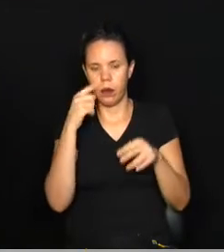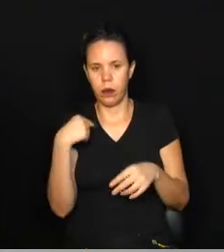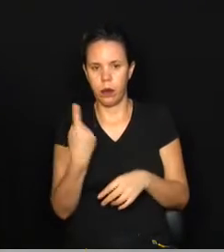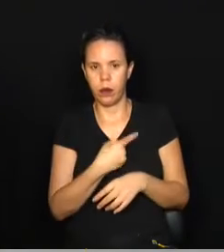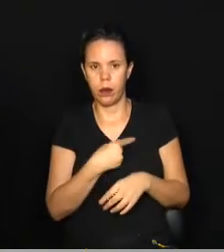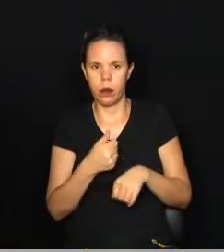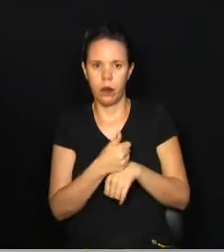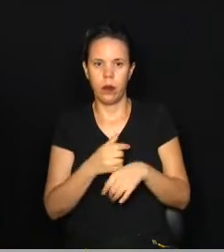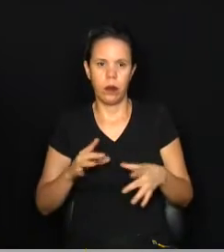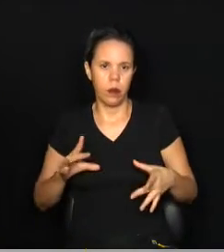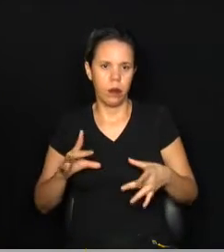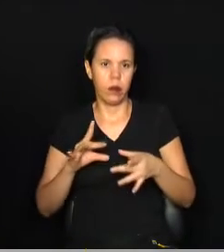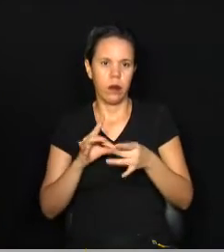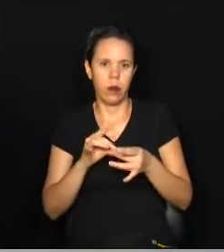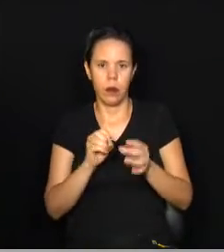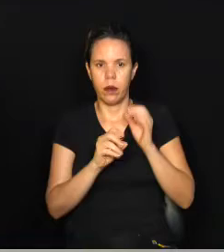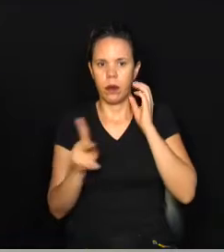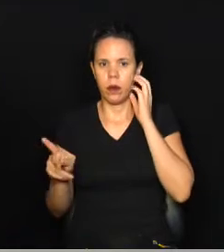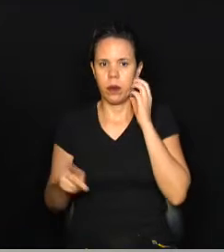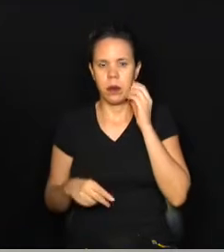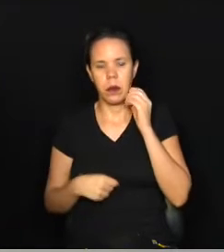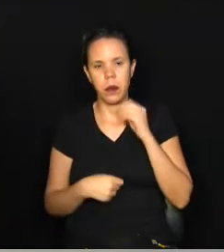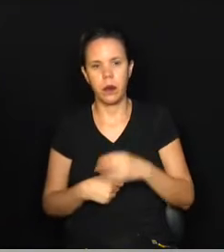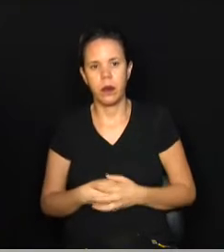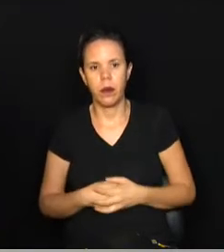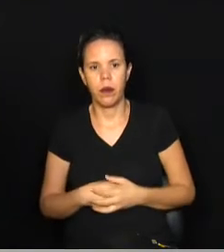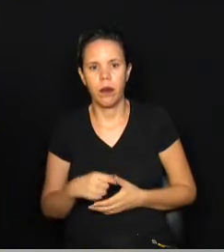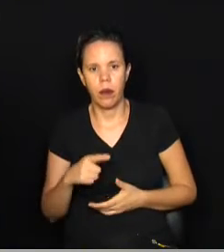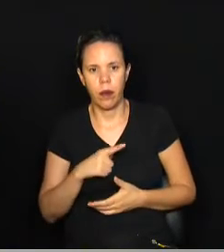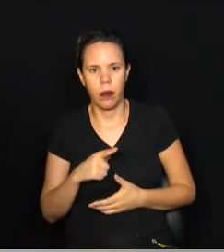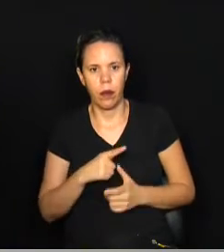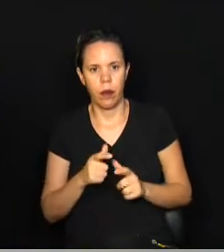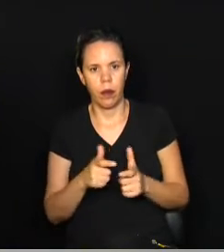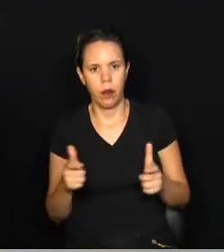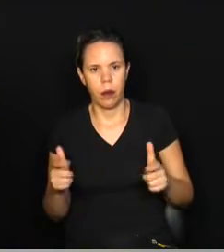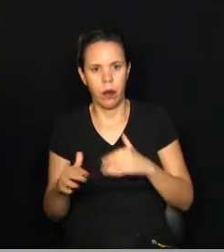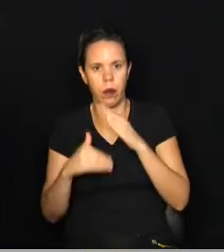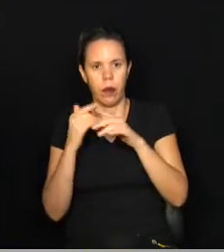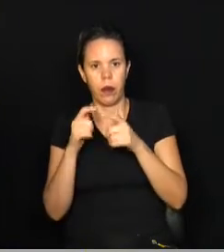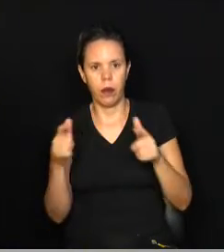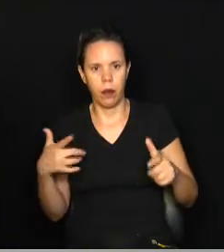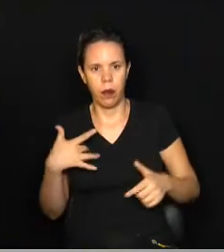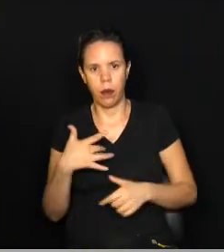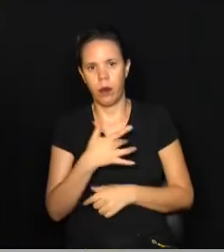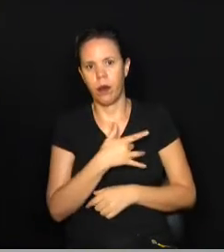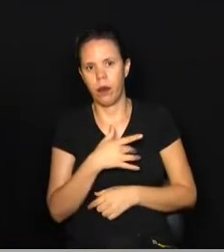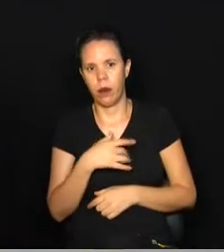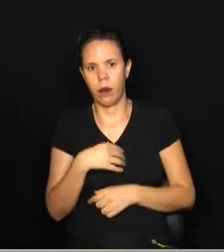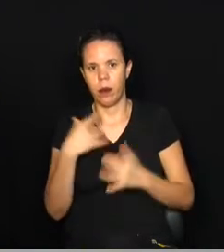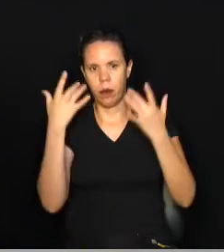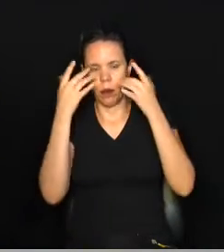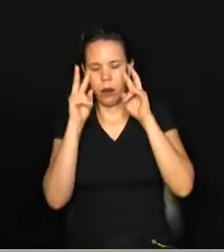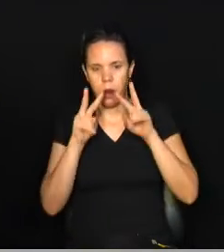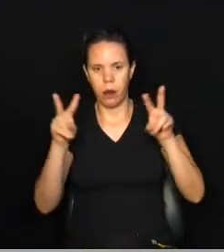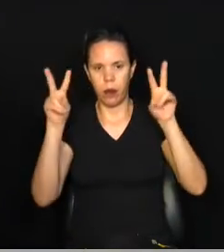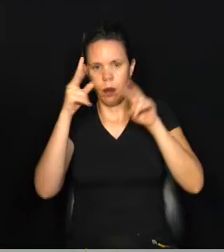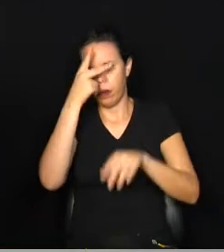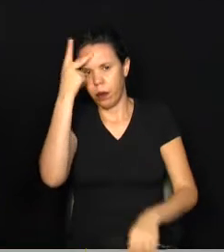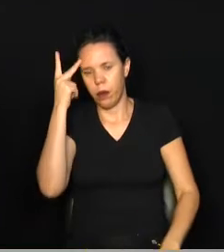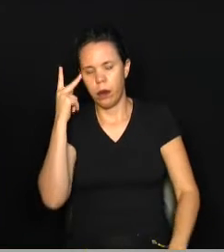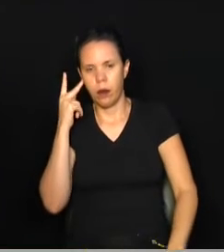ao profissional optometrista, vai haver um grande avanço na saúde ocular e visual da